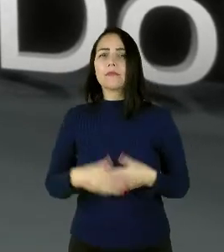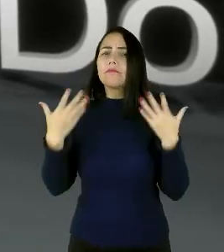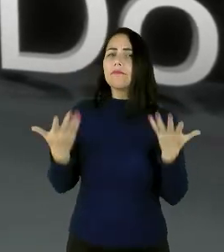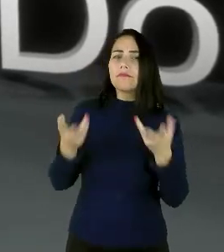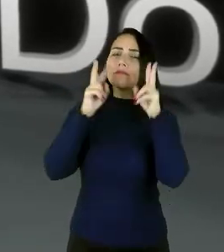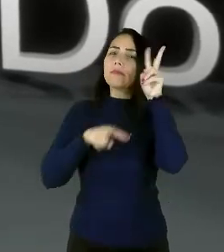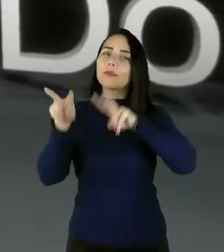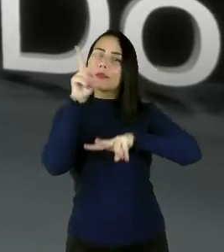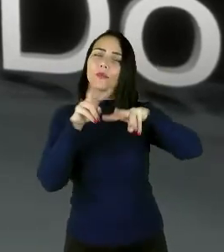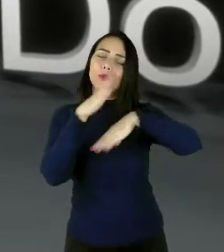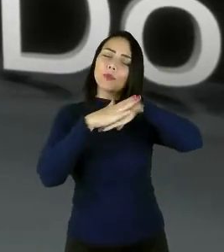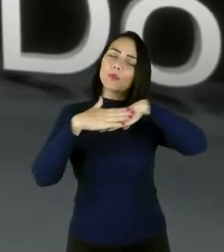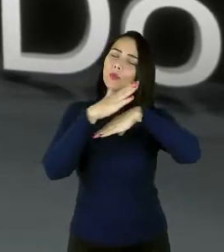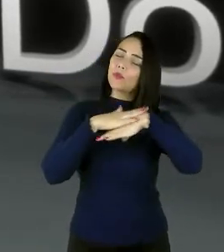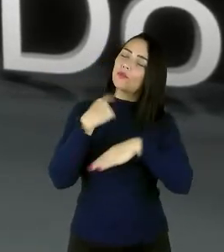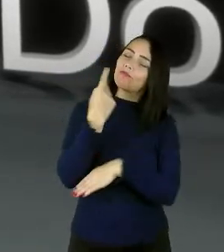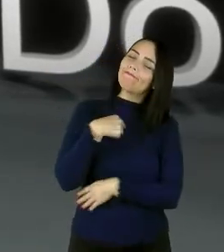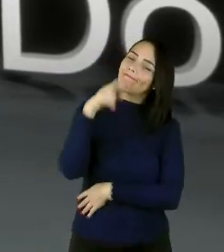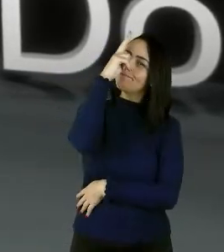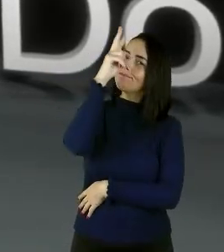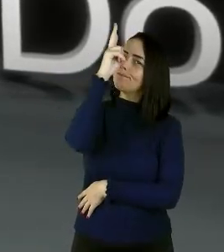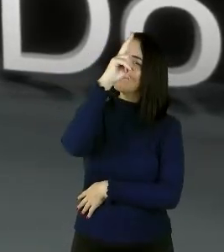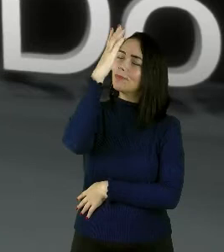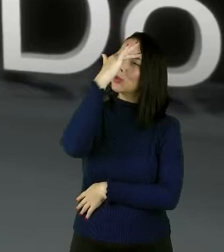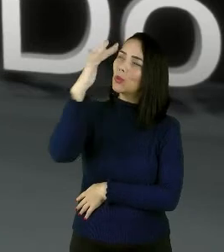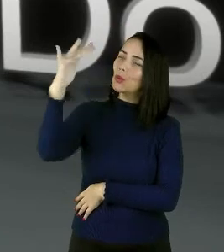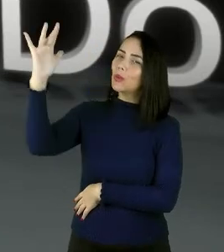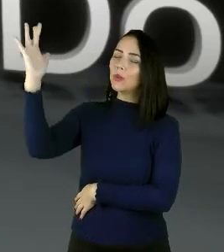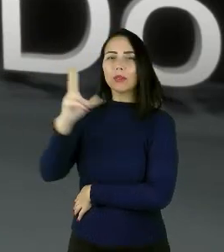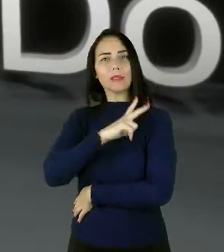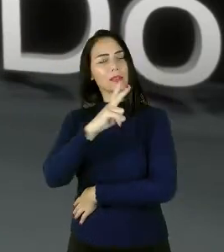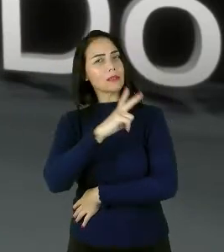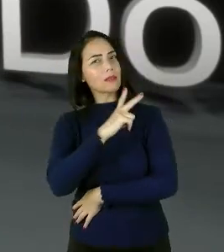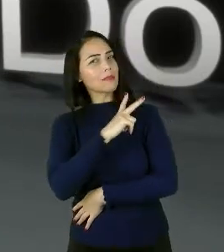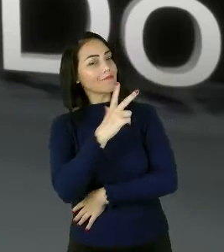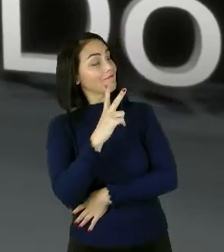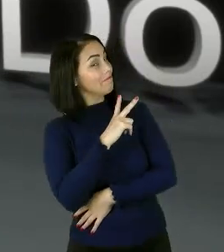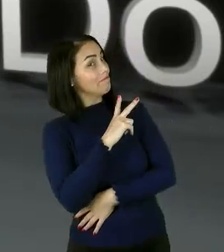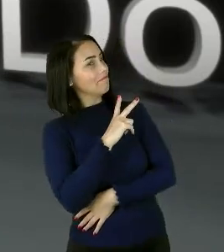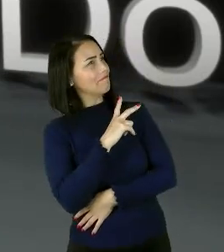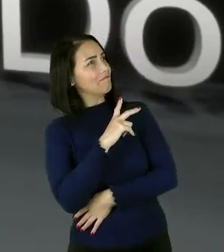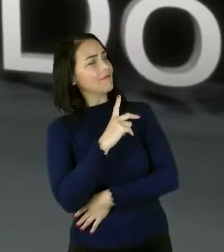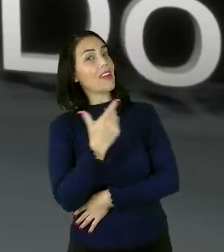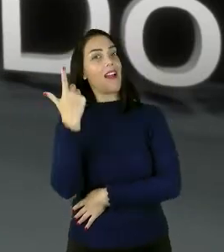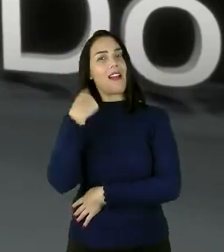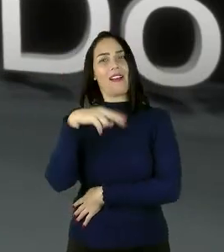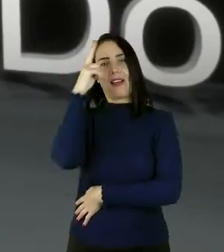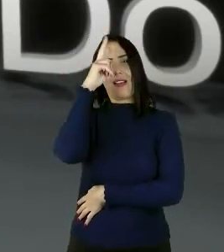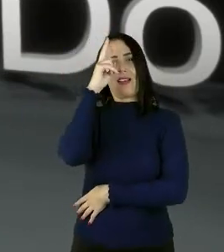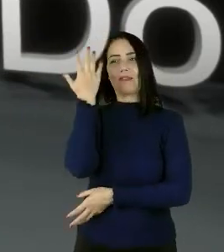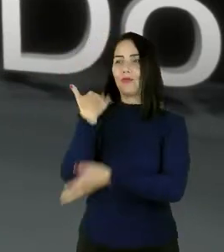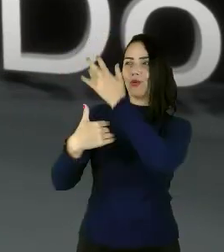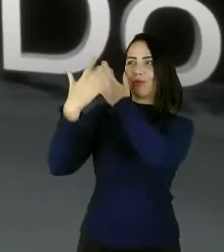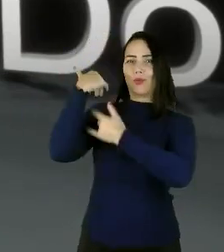o olhar com carinho nossas recordações histórias pessoais nos remetem De onde viemos